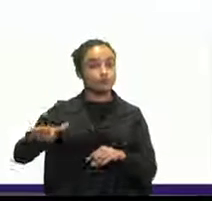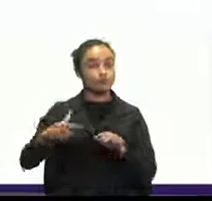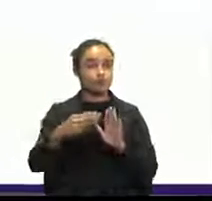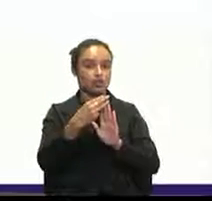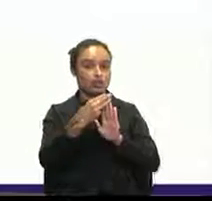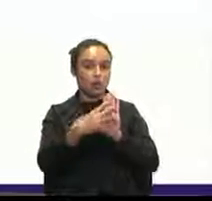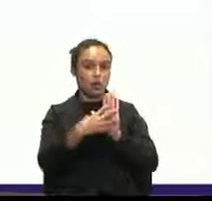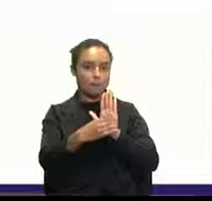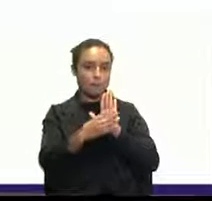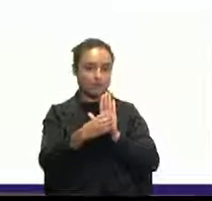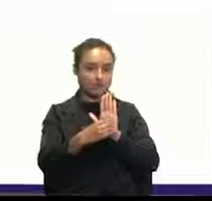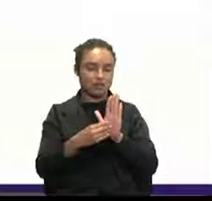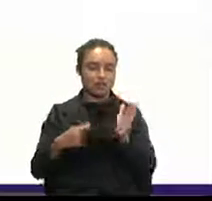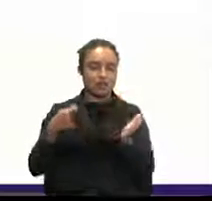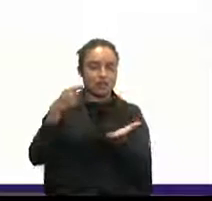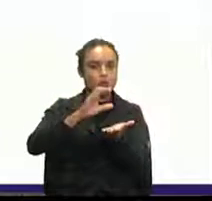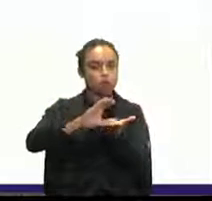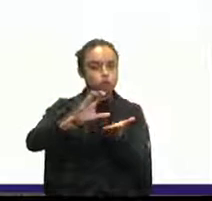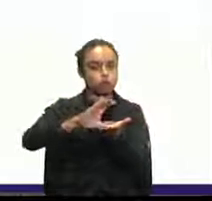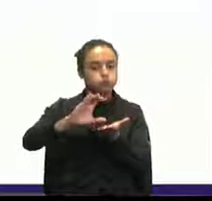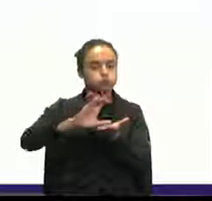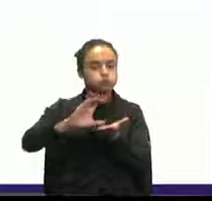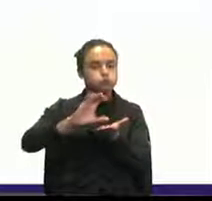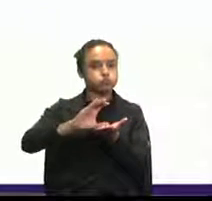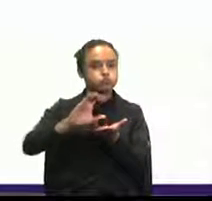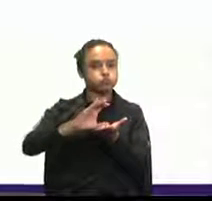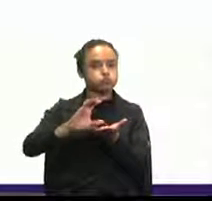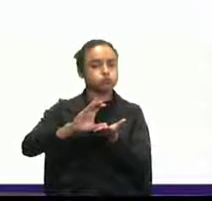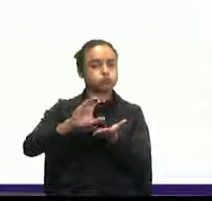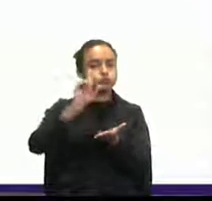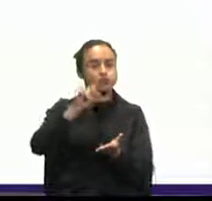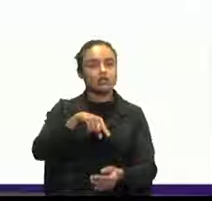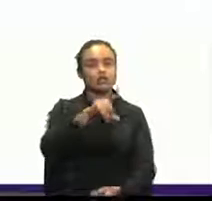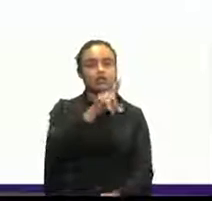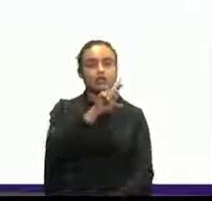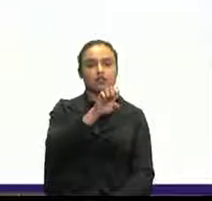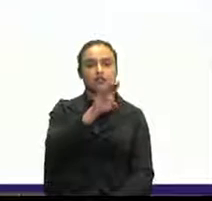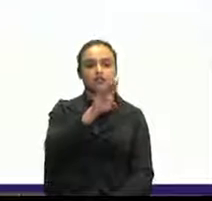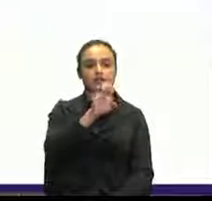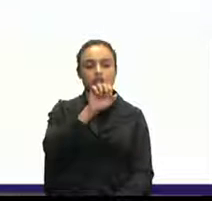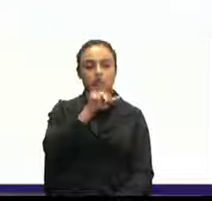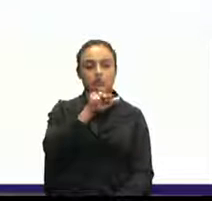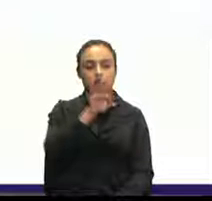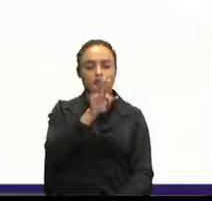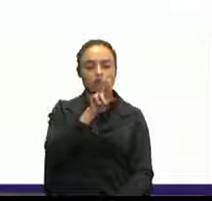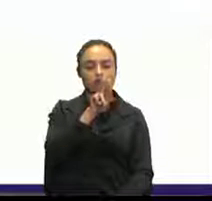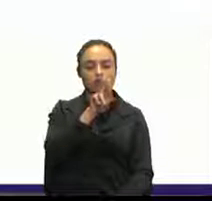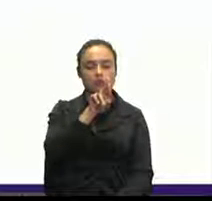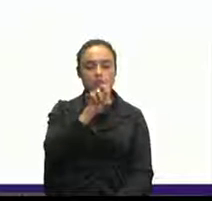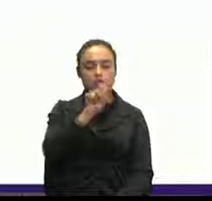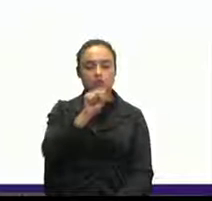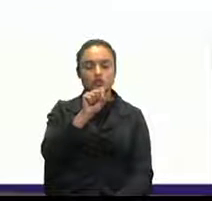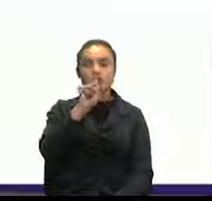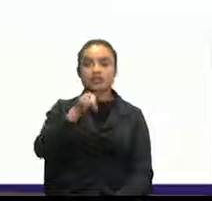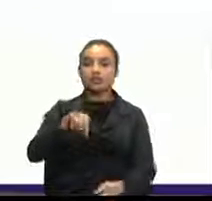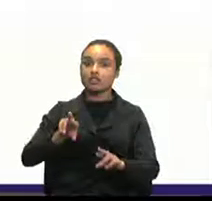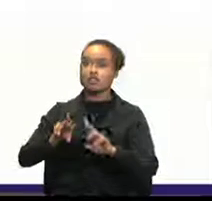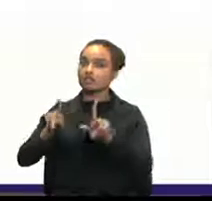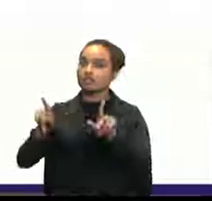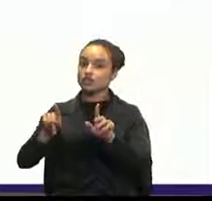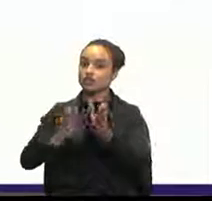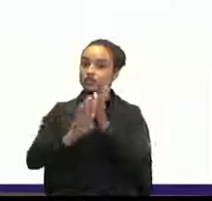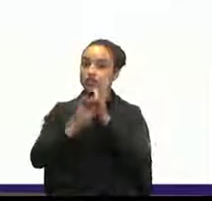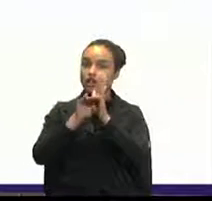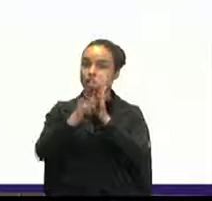investimento que podemos fazer eu já comentei suas debêntures são diferentes de ações tudo bem ações